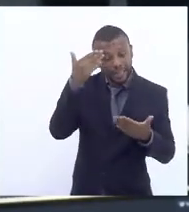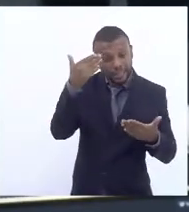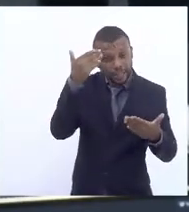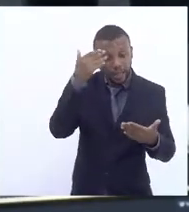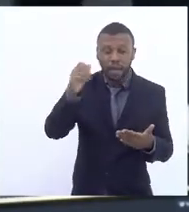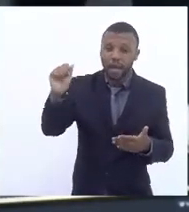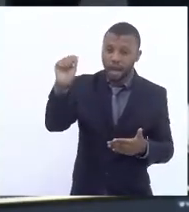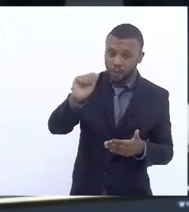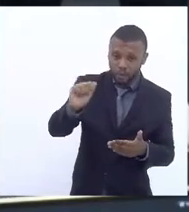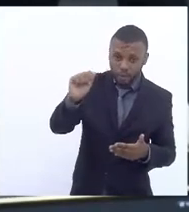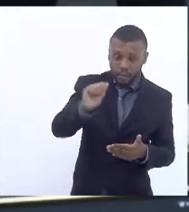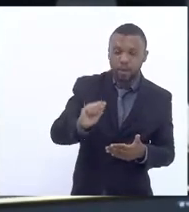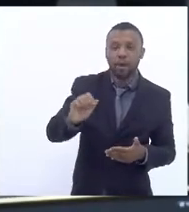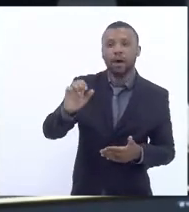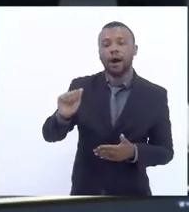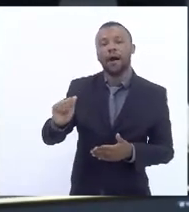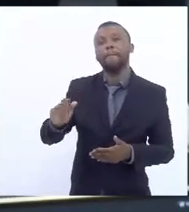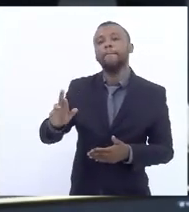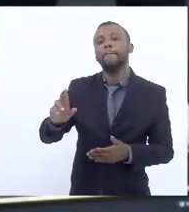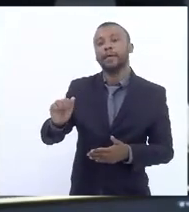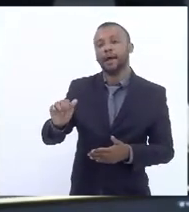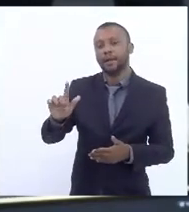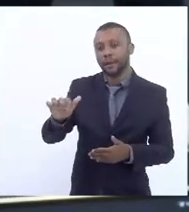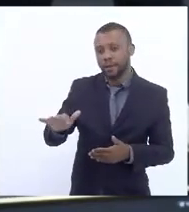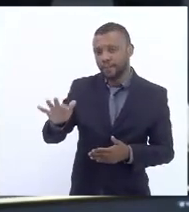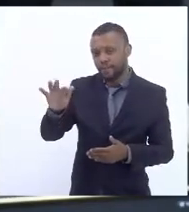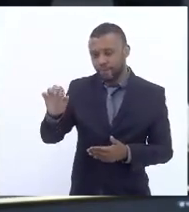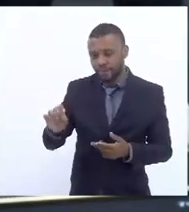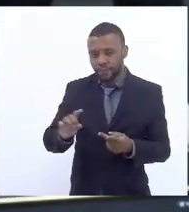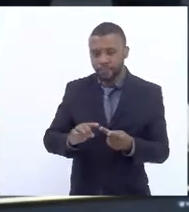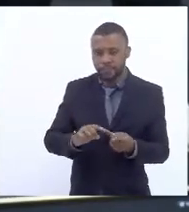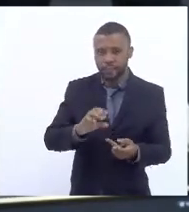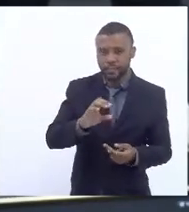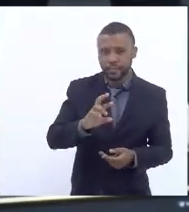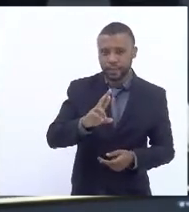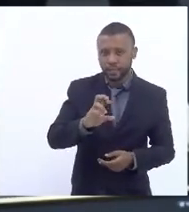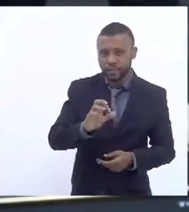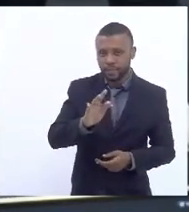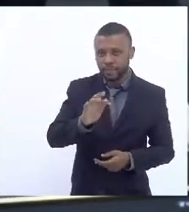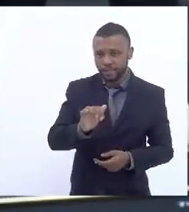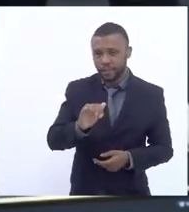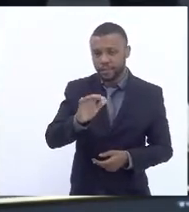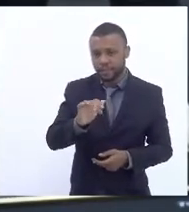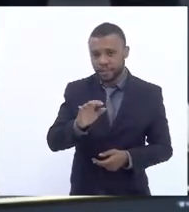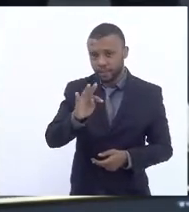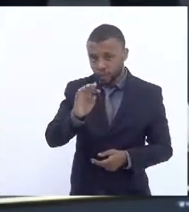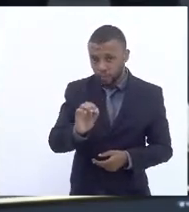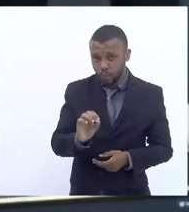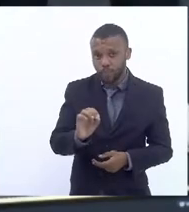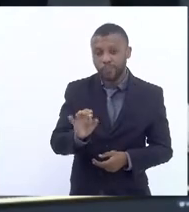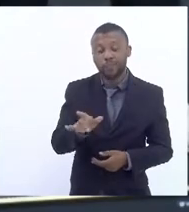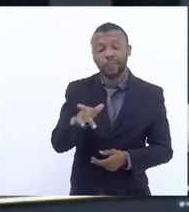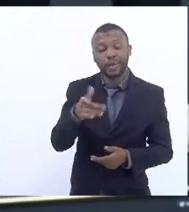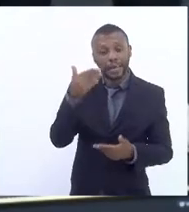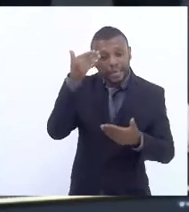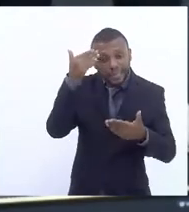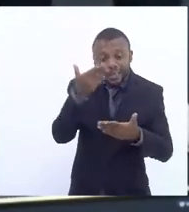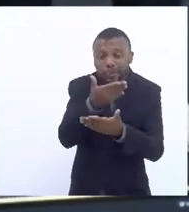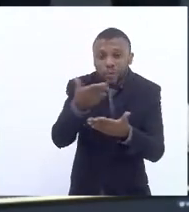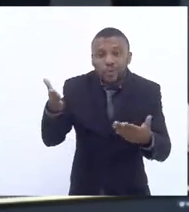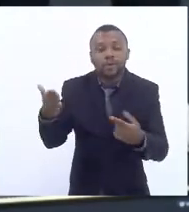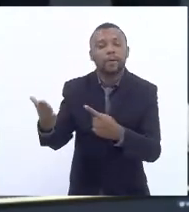também à Abralinfo, que nos trouxe essa demanda. Agradecer a todos que têm participado e contribuído com o nosso mandato,